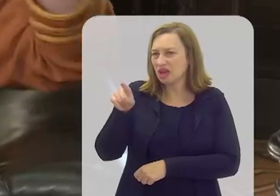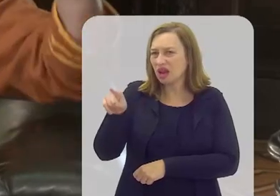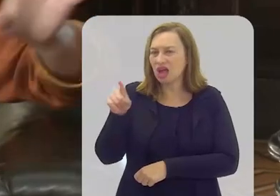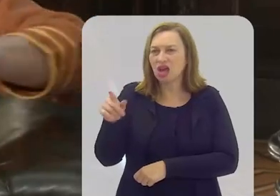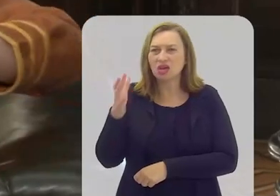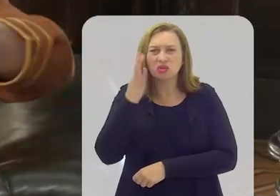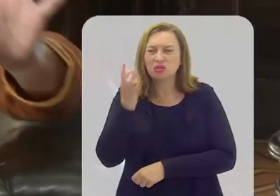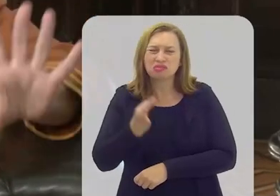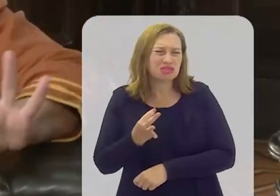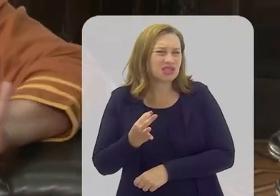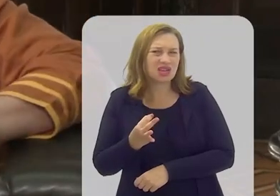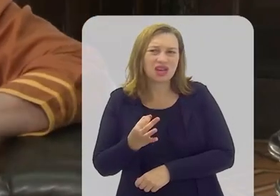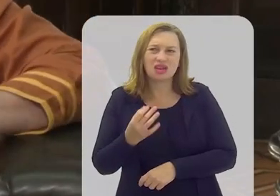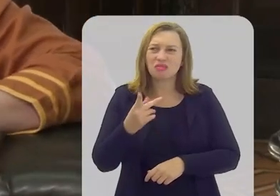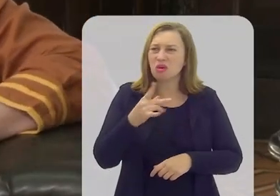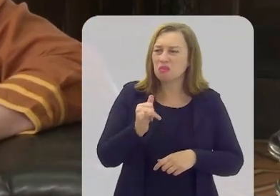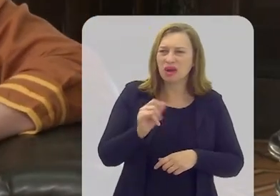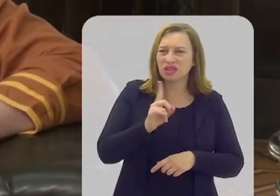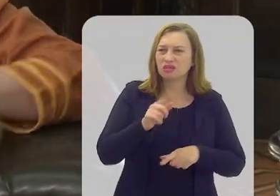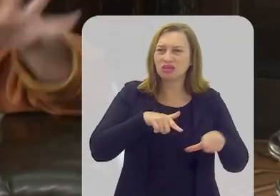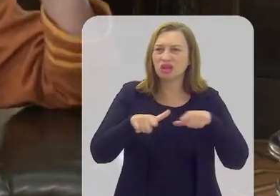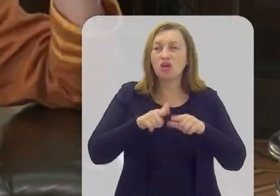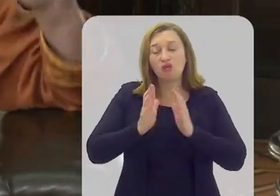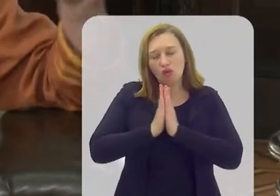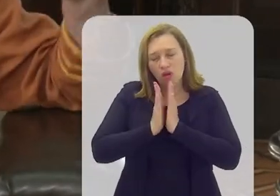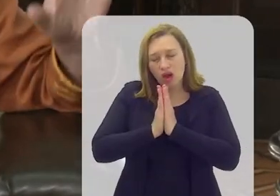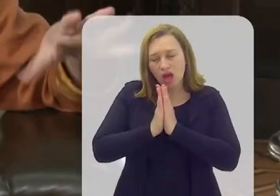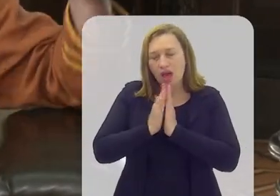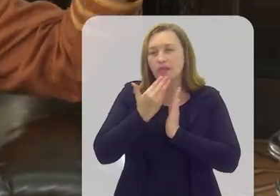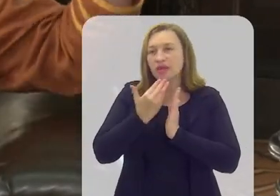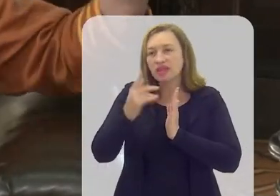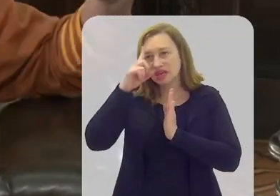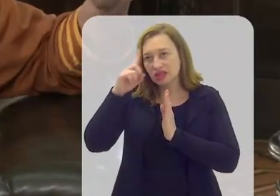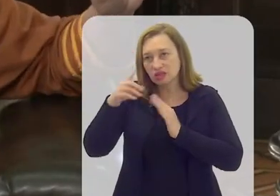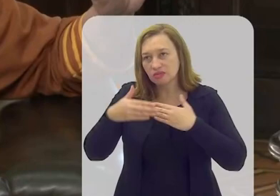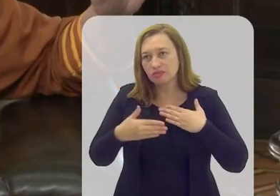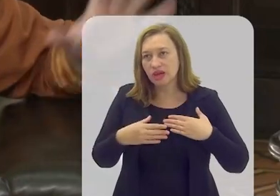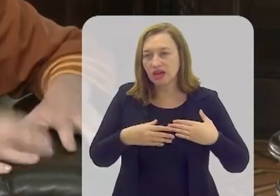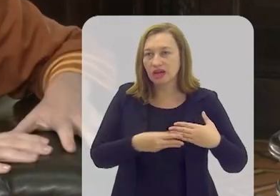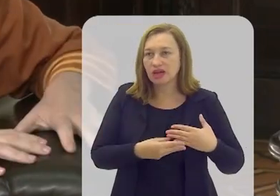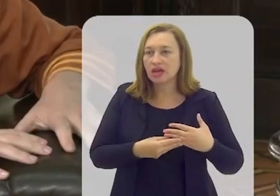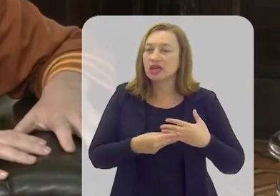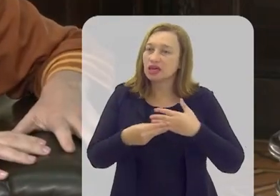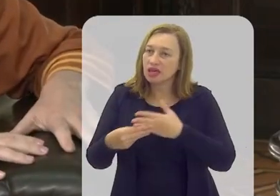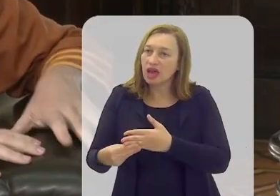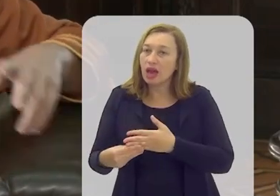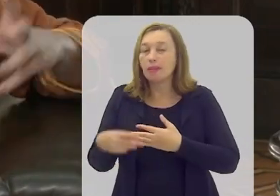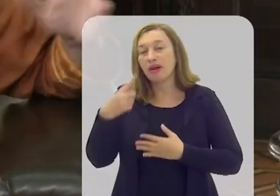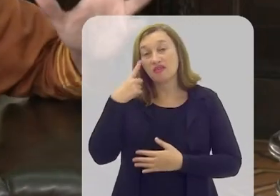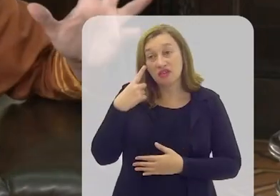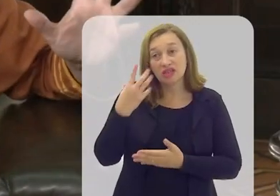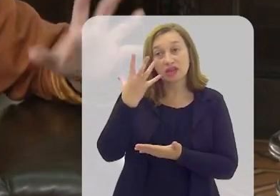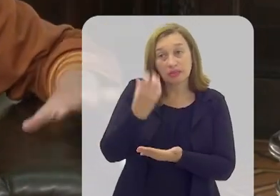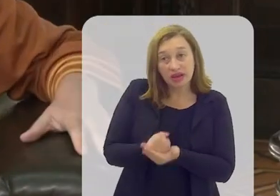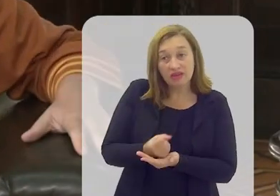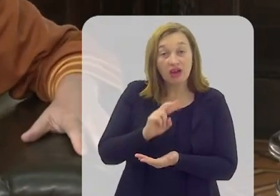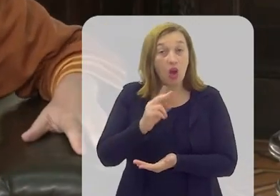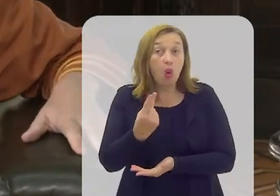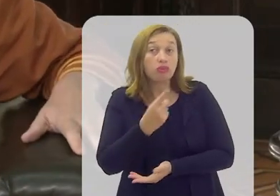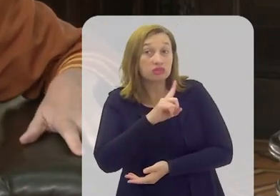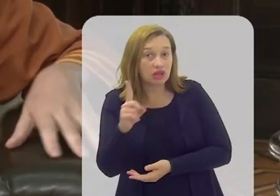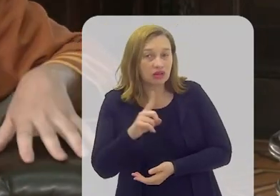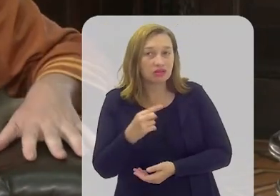não sei, meu pai não está mais trabalhando com isso. Eu vou orar, vou pedir a direção. Ele, ora aí, para confirmar se era para eu gravar lá ou